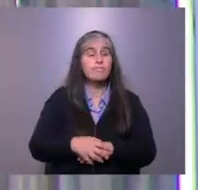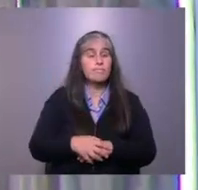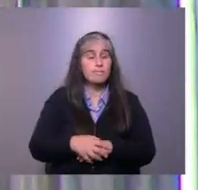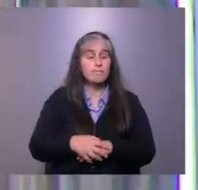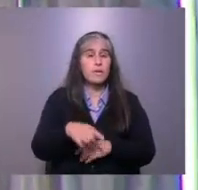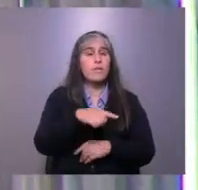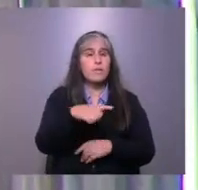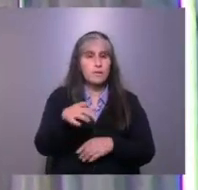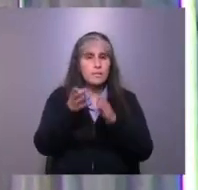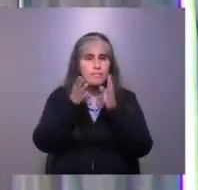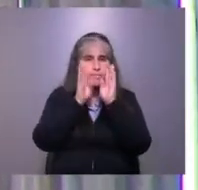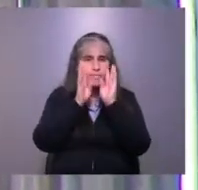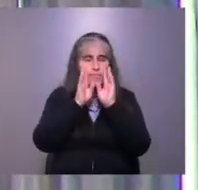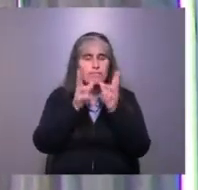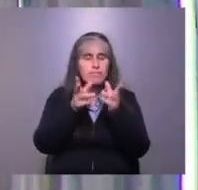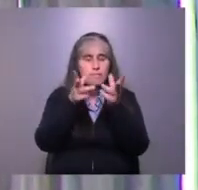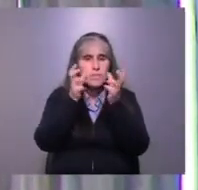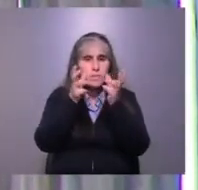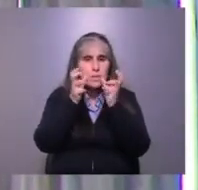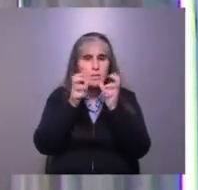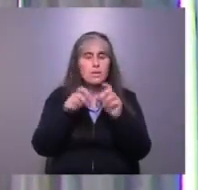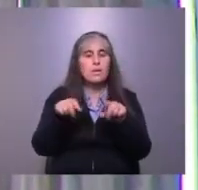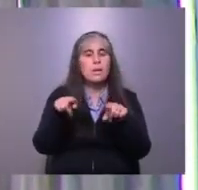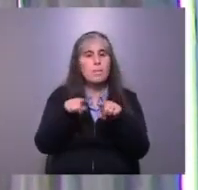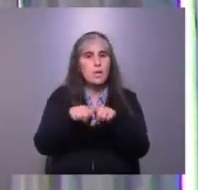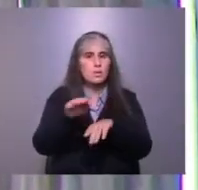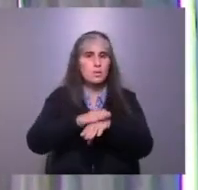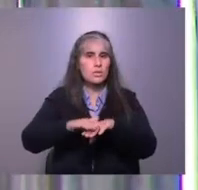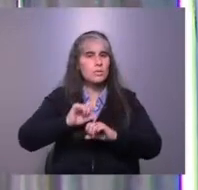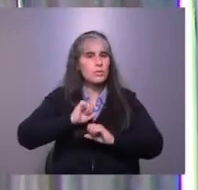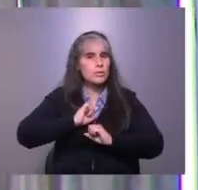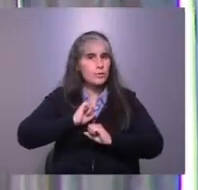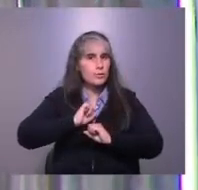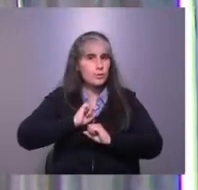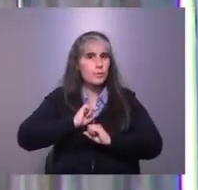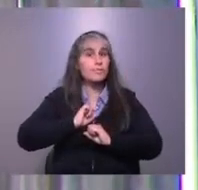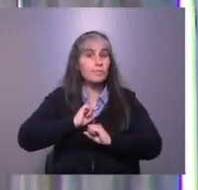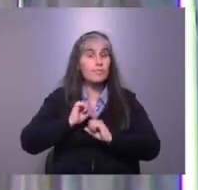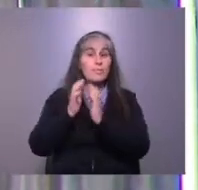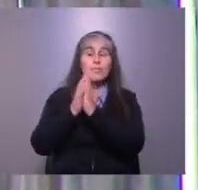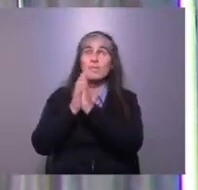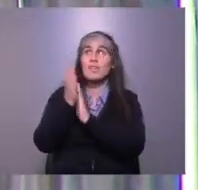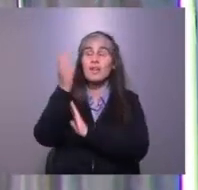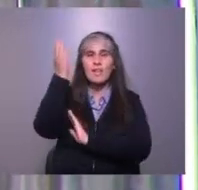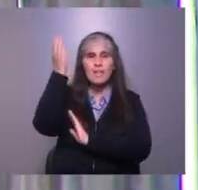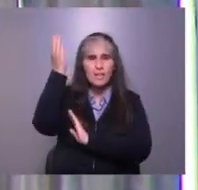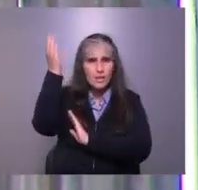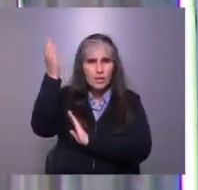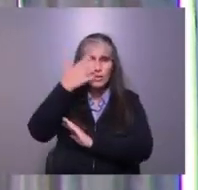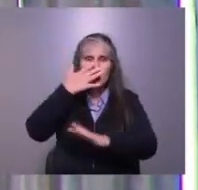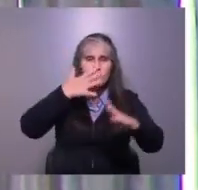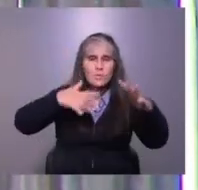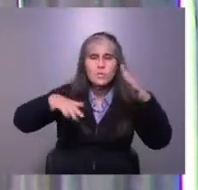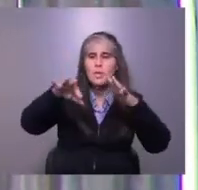Escutai, meus caríssimos irmãos, não escolheu Deus os pobres deste